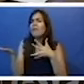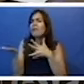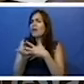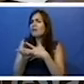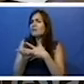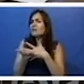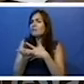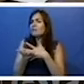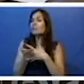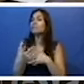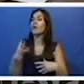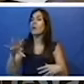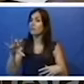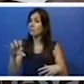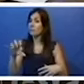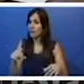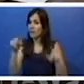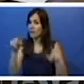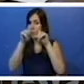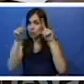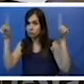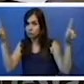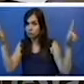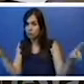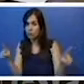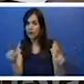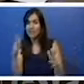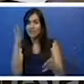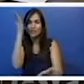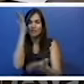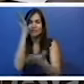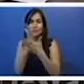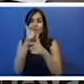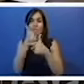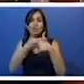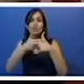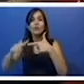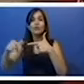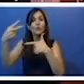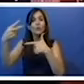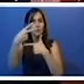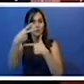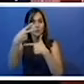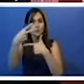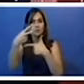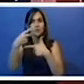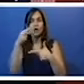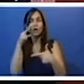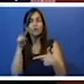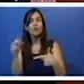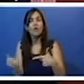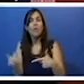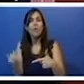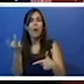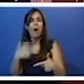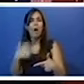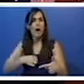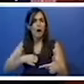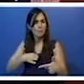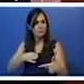pessoal eu pego o meu todo devido ao meio divido por dois vou ver quantas camisetas tem aqui